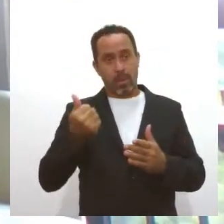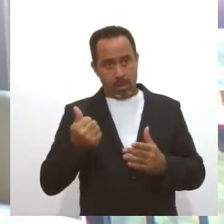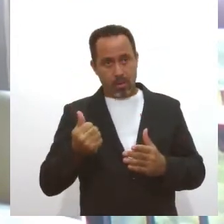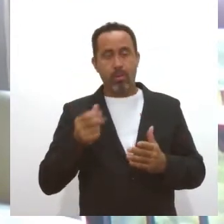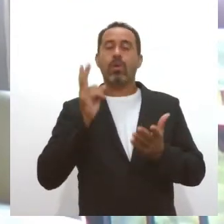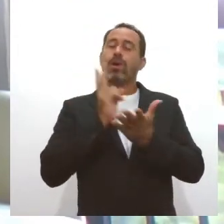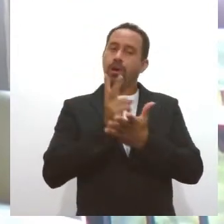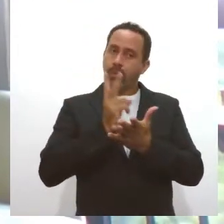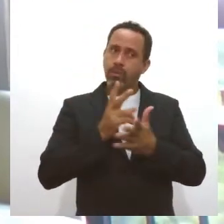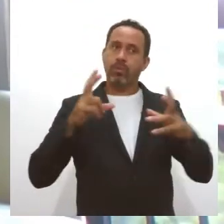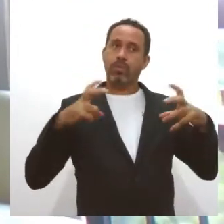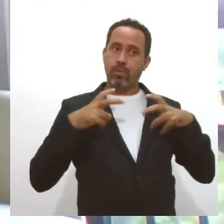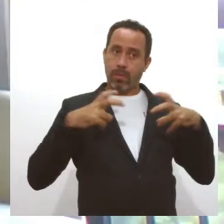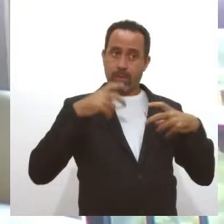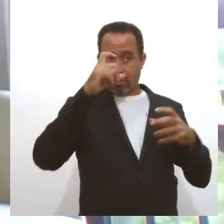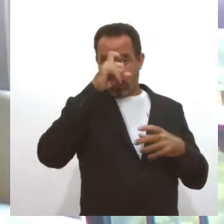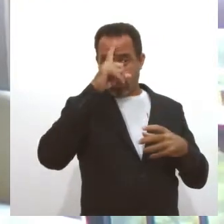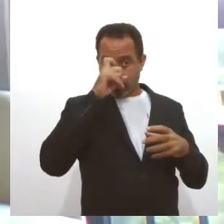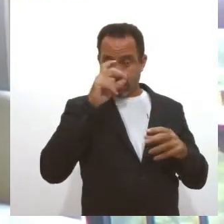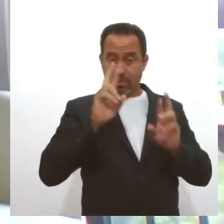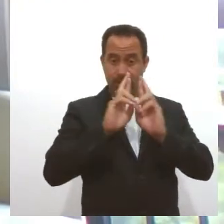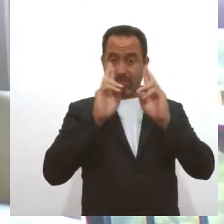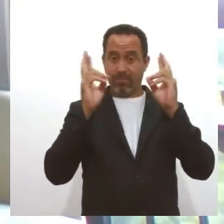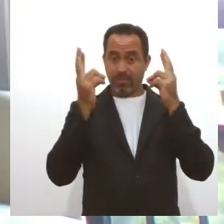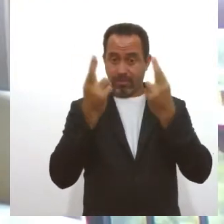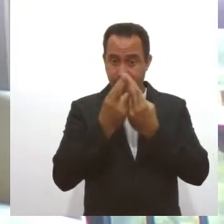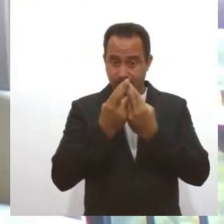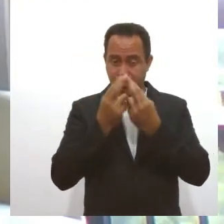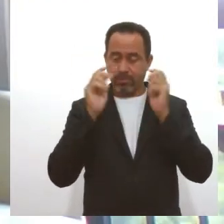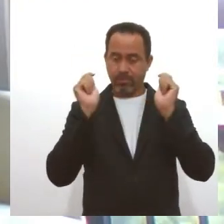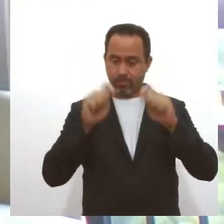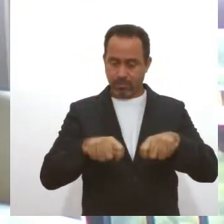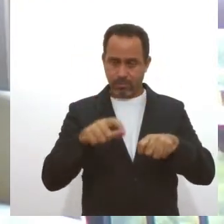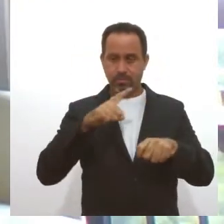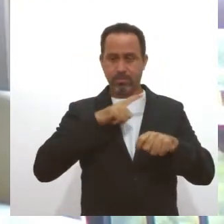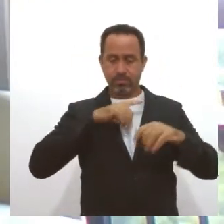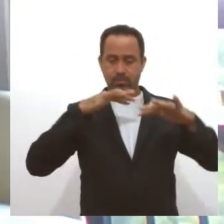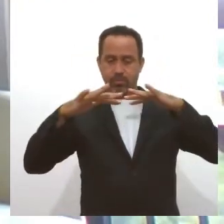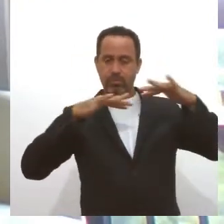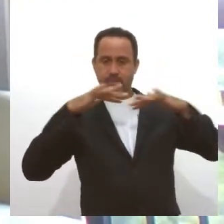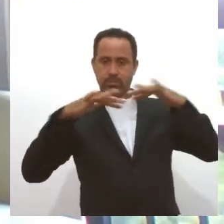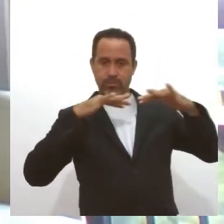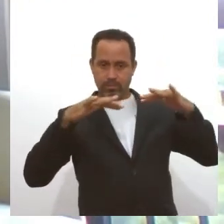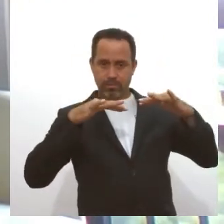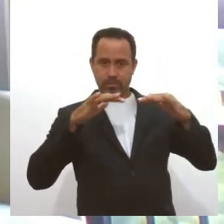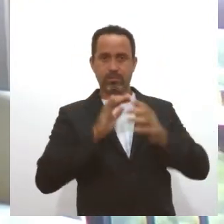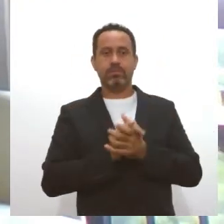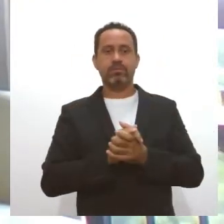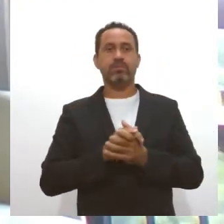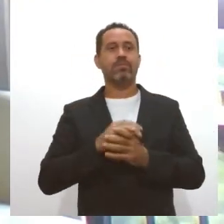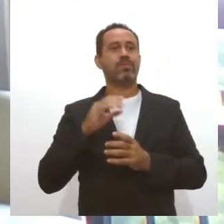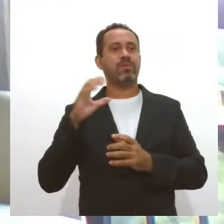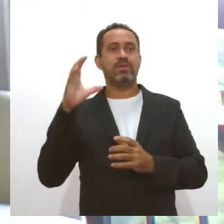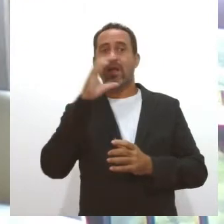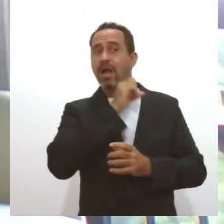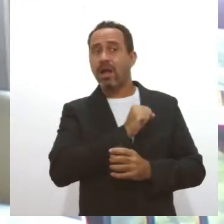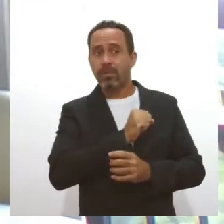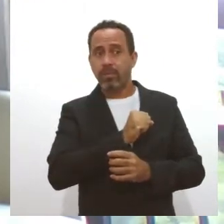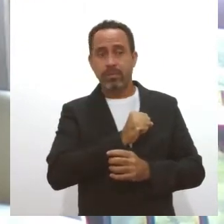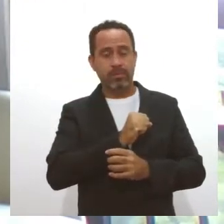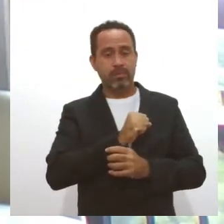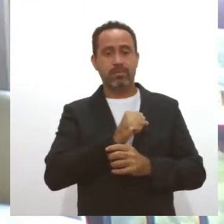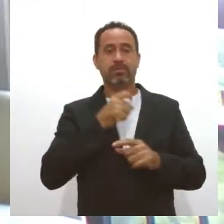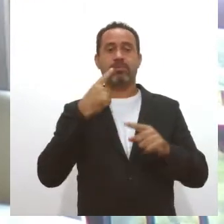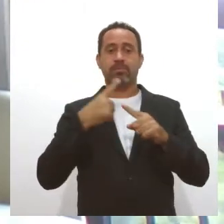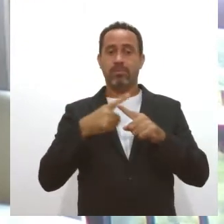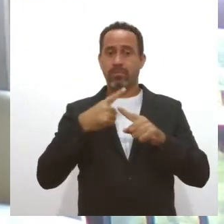rede particular. Então, nós vamos fazer essa reunião para que a gente possa ter, então, a movimentação, porque, volto a dizer, isso é muito rápido. Às vezes, você está com